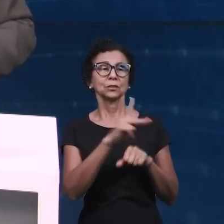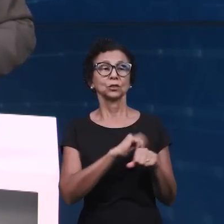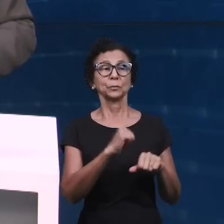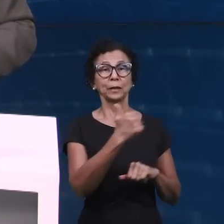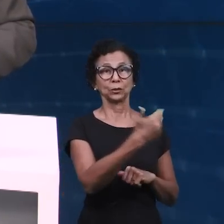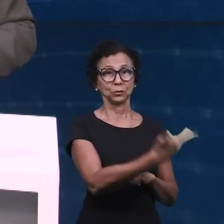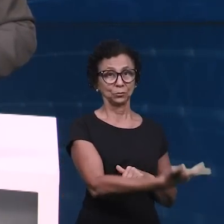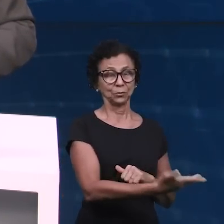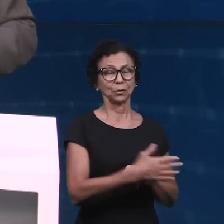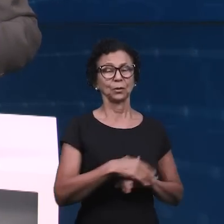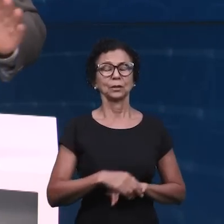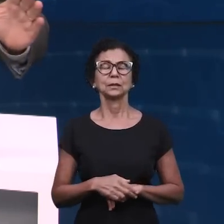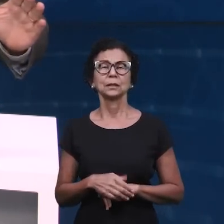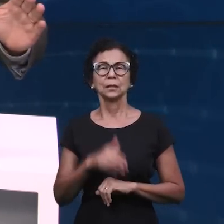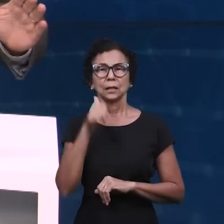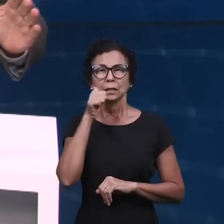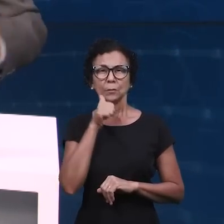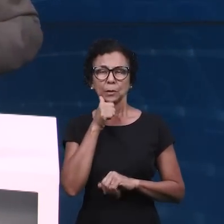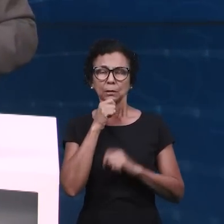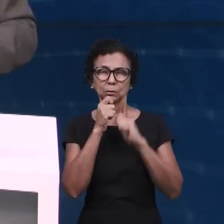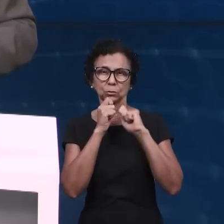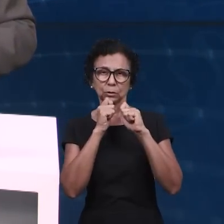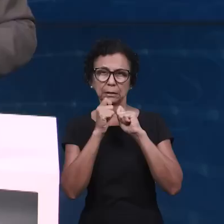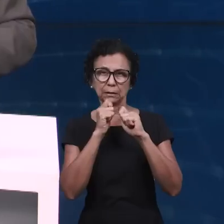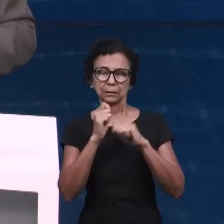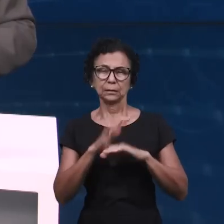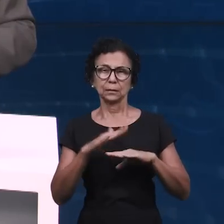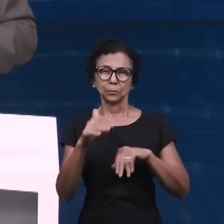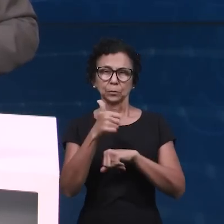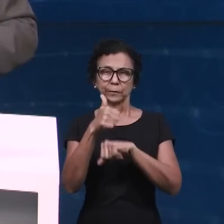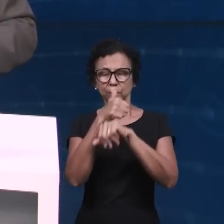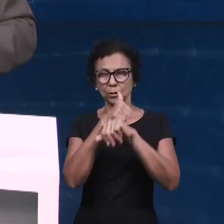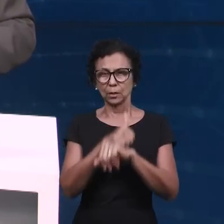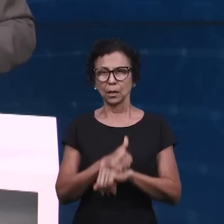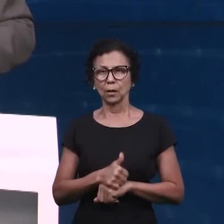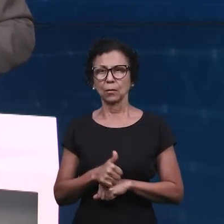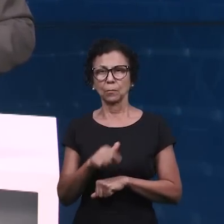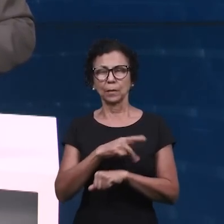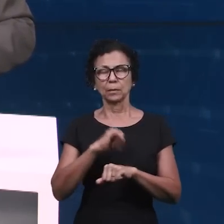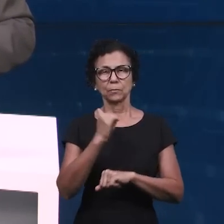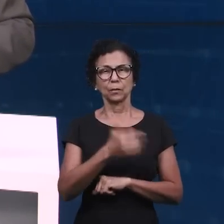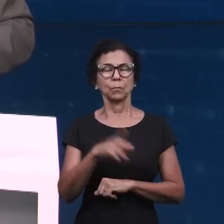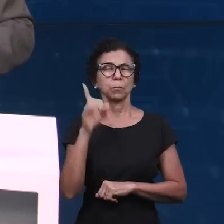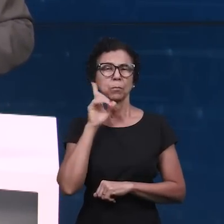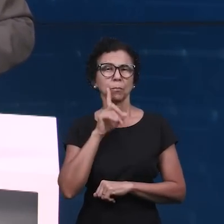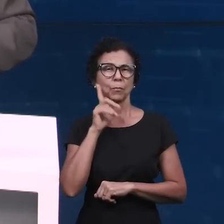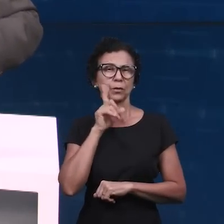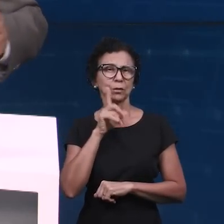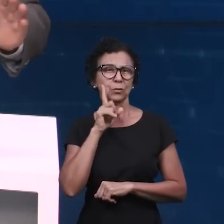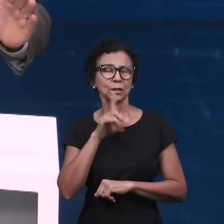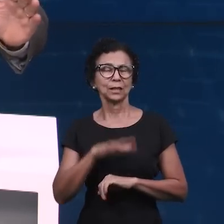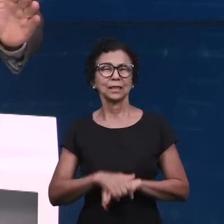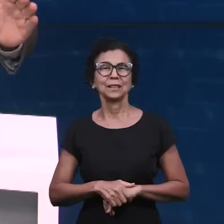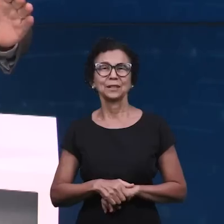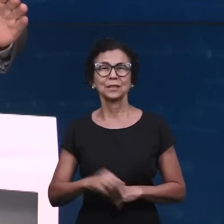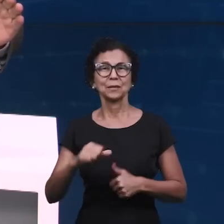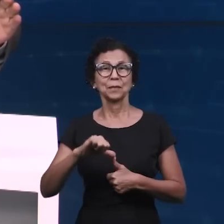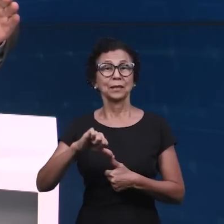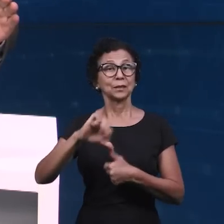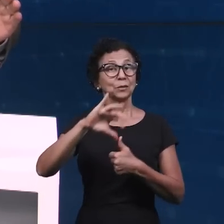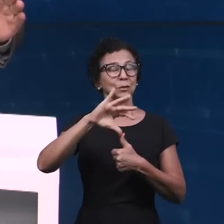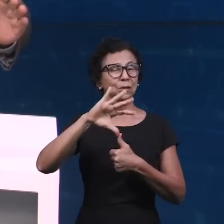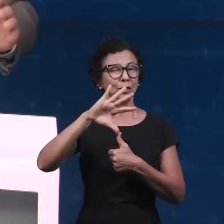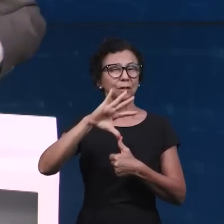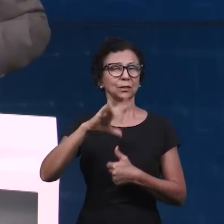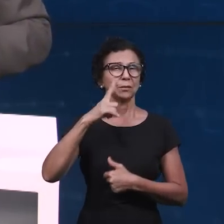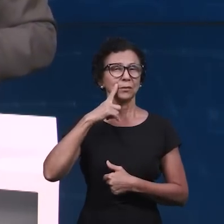a jornalista Isabela Peuto já está preparada. Ela está nos Estados Unidos e traz os destaques da América do Norte, começando por um mini